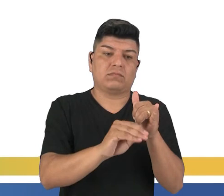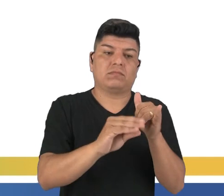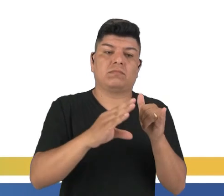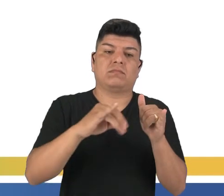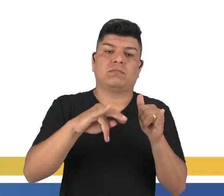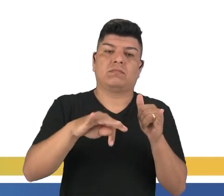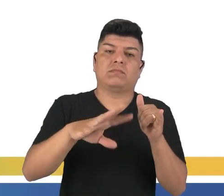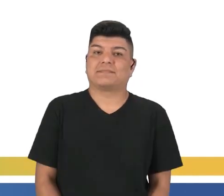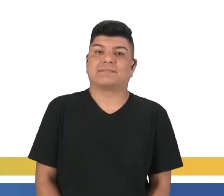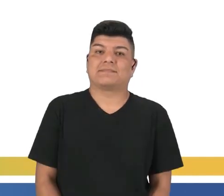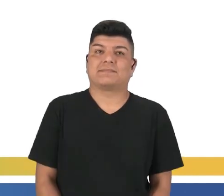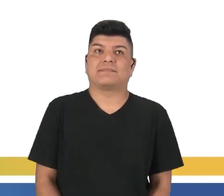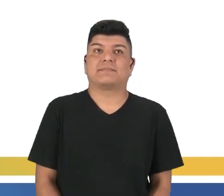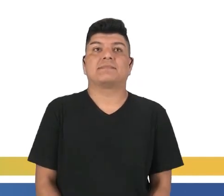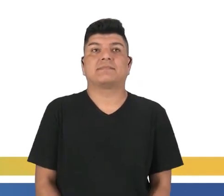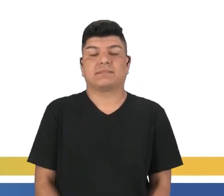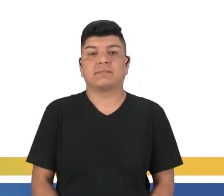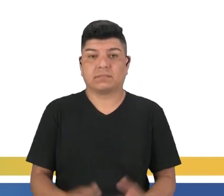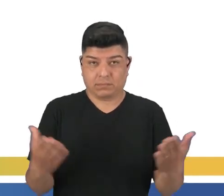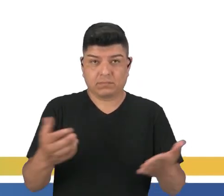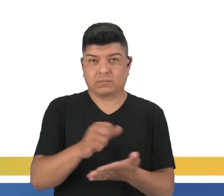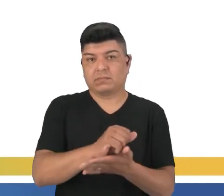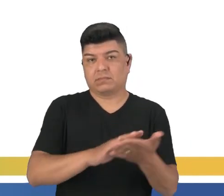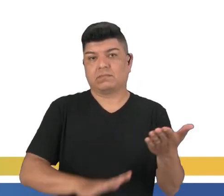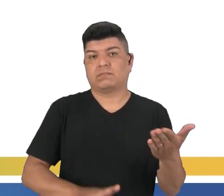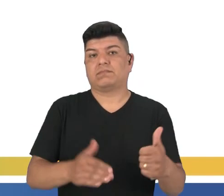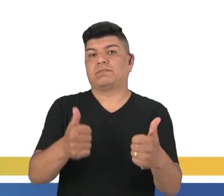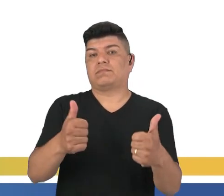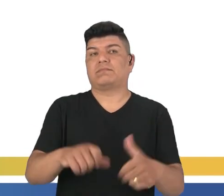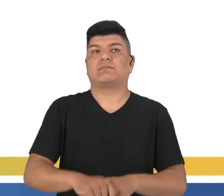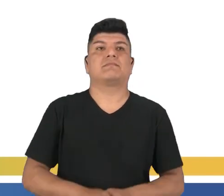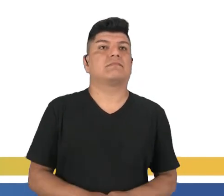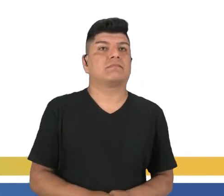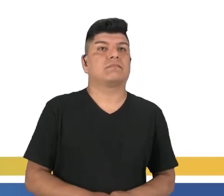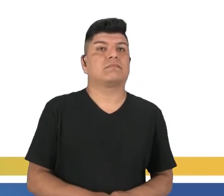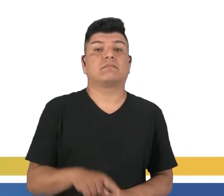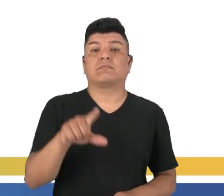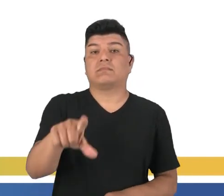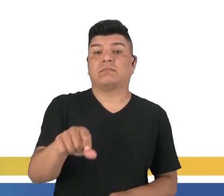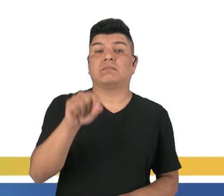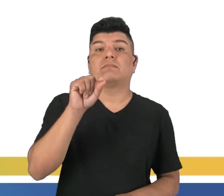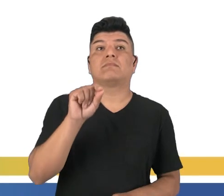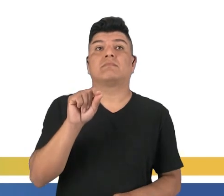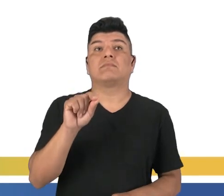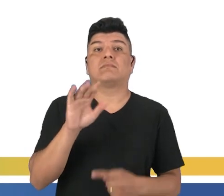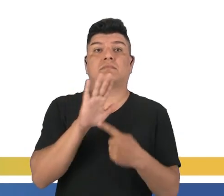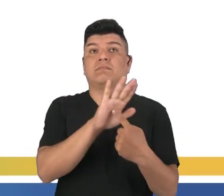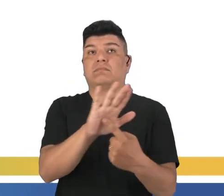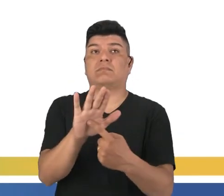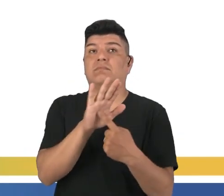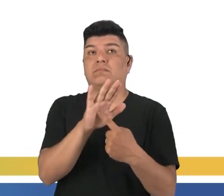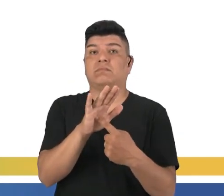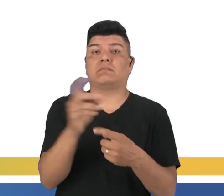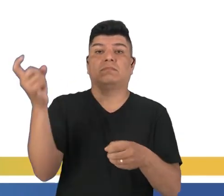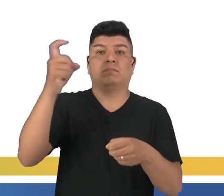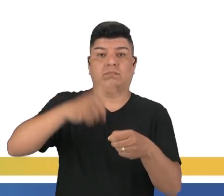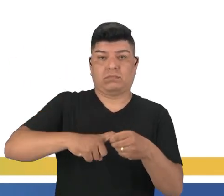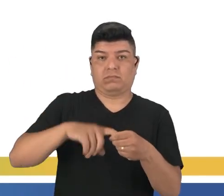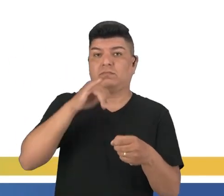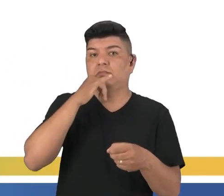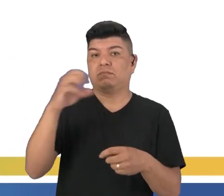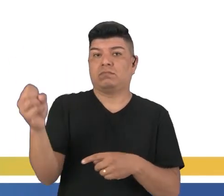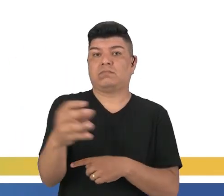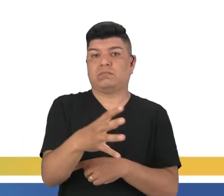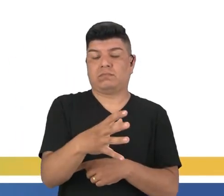final elétrica. Então vamos fazer um exercício daí, tá? Assinale a alternativa qual representa fontes renováveis de